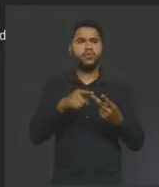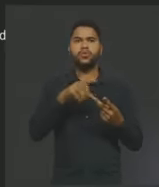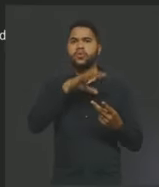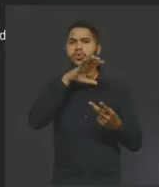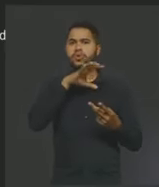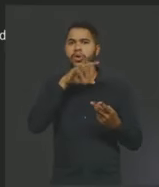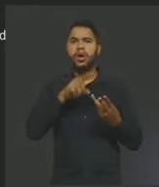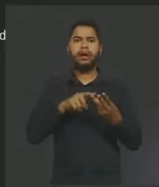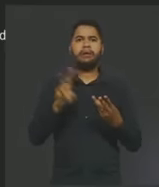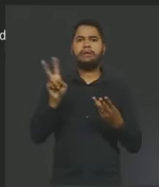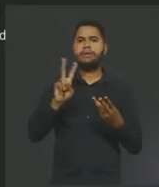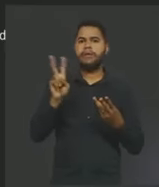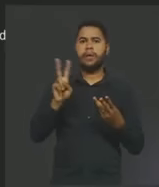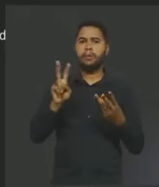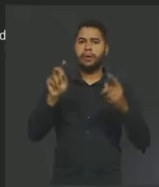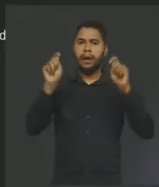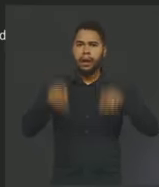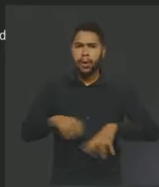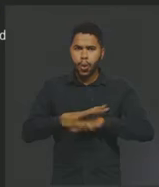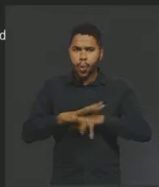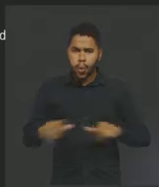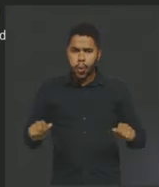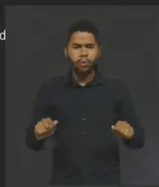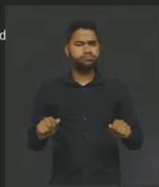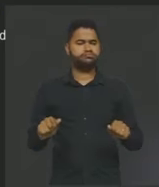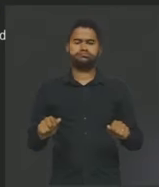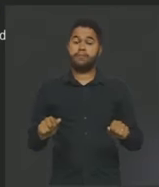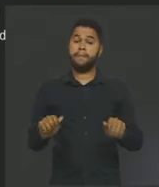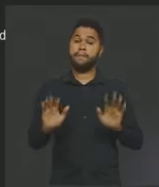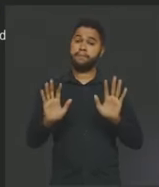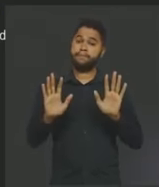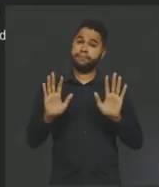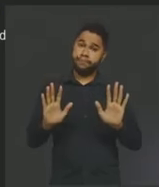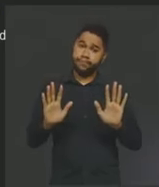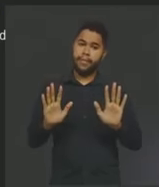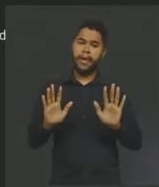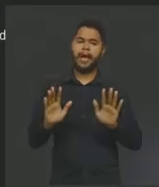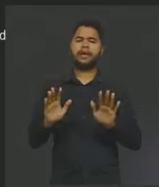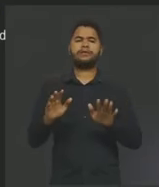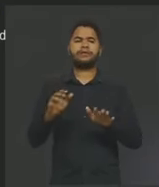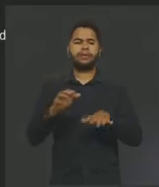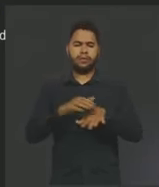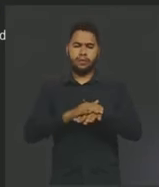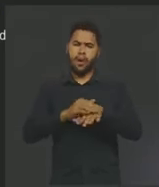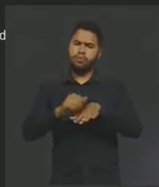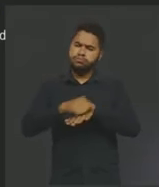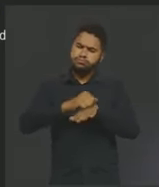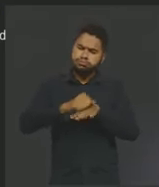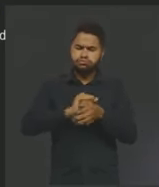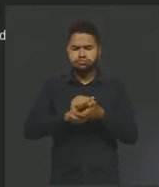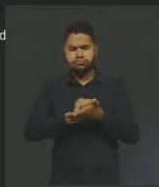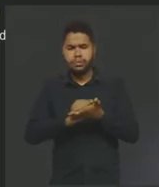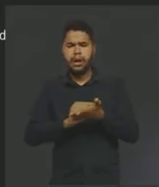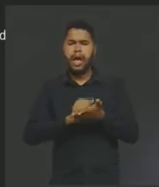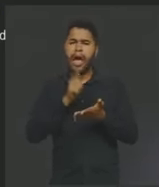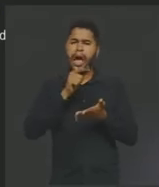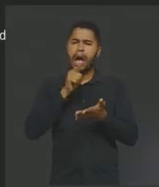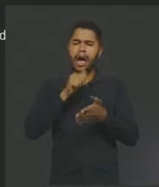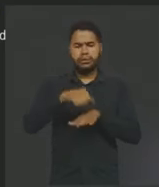vitamina ou vacina capaz de curar a doença. No entanto, lavem as mãos com água e sabão,